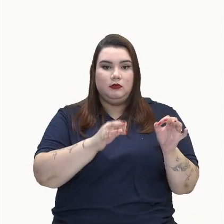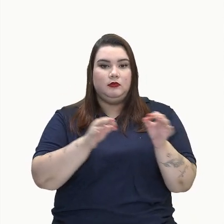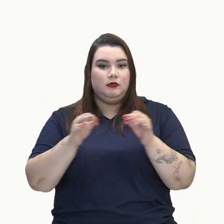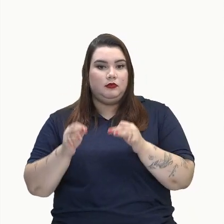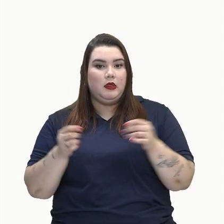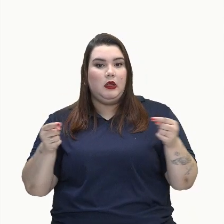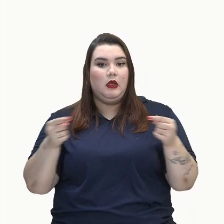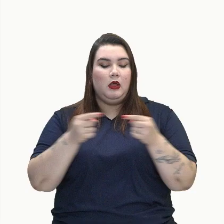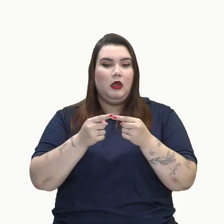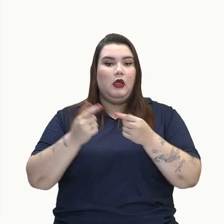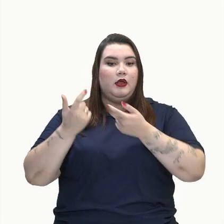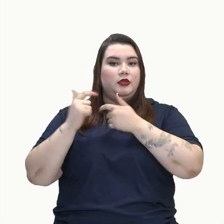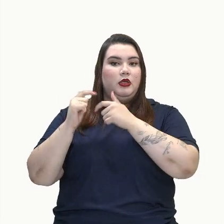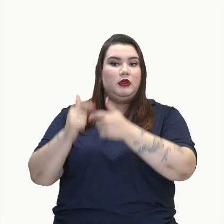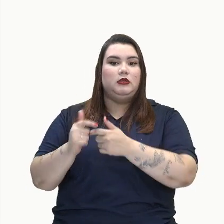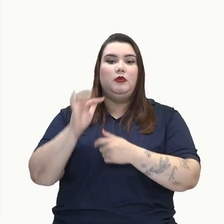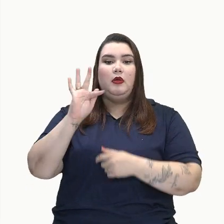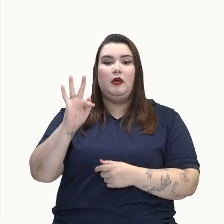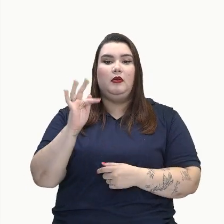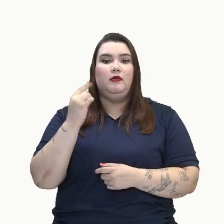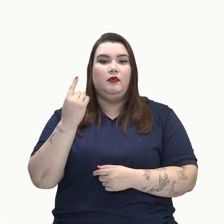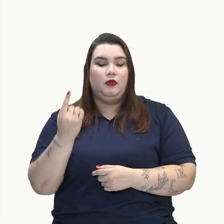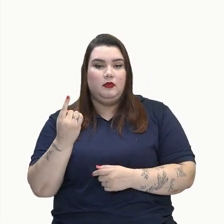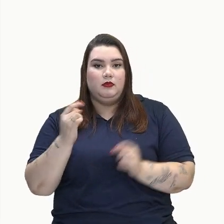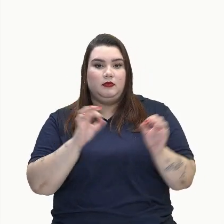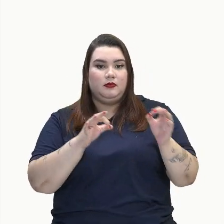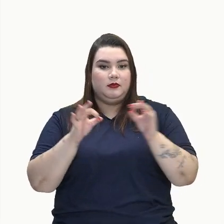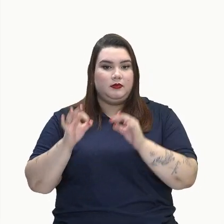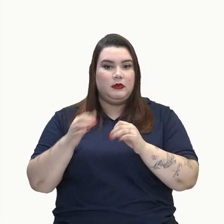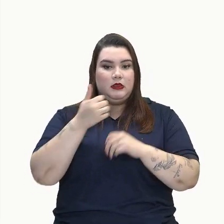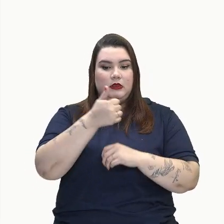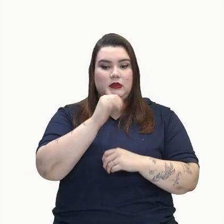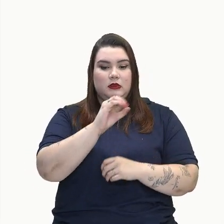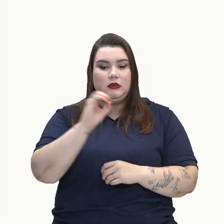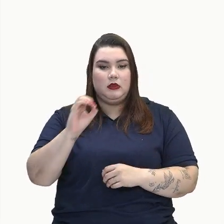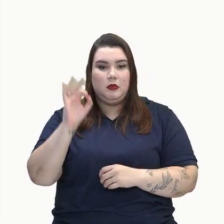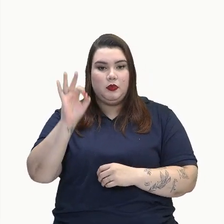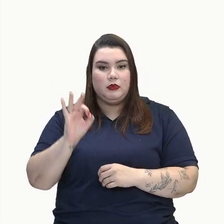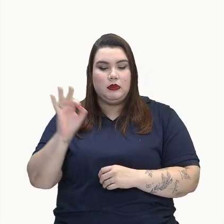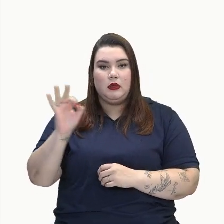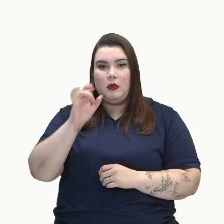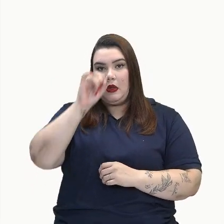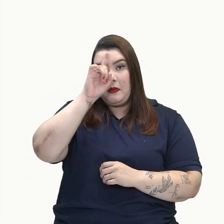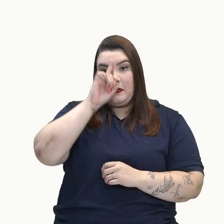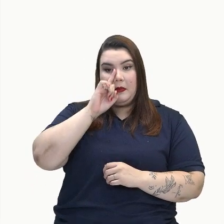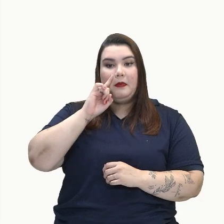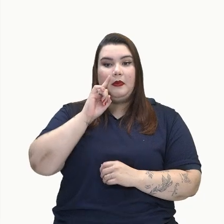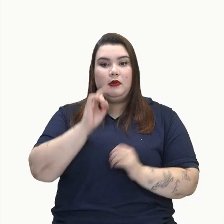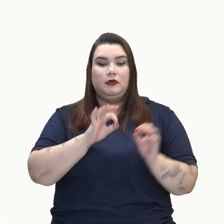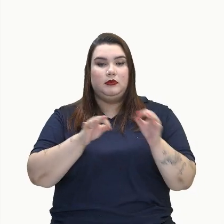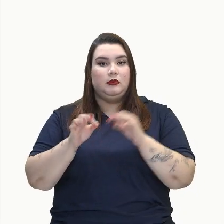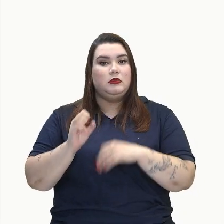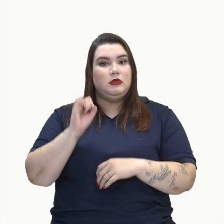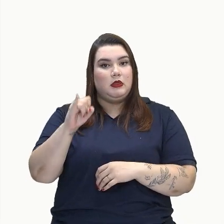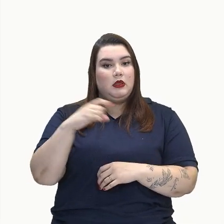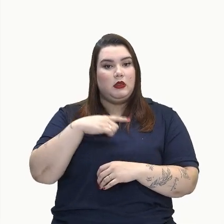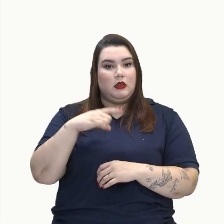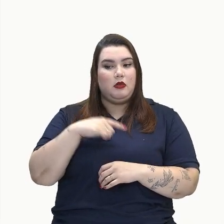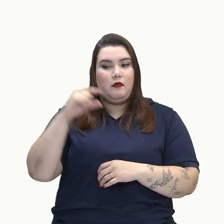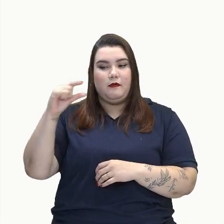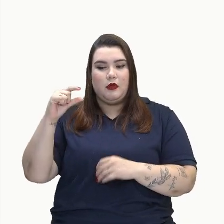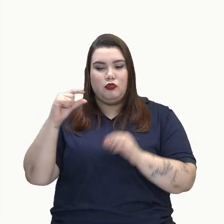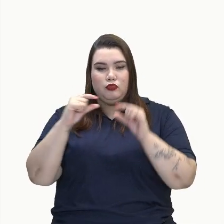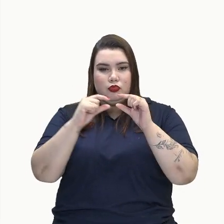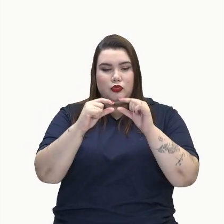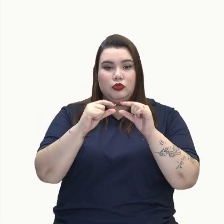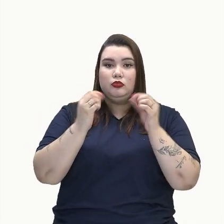nossa geração F1. 100% indivíduos amarelos, ainda que eles carregassem o alelo vezinho que